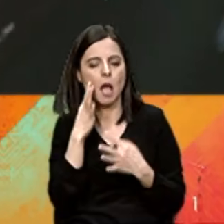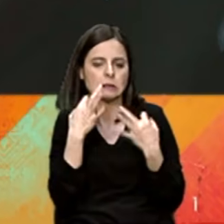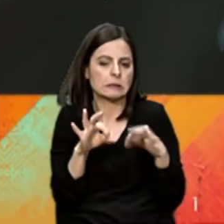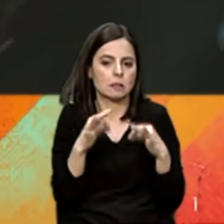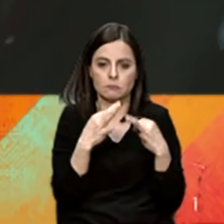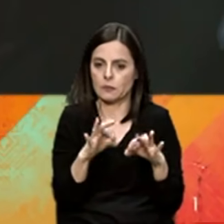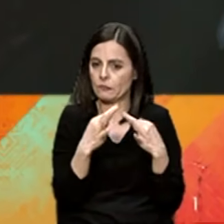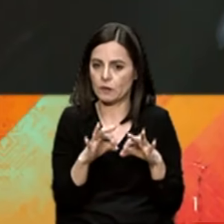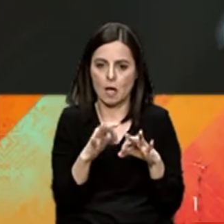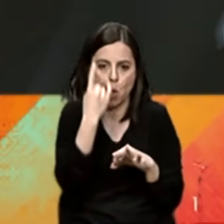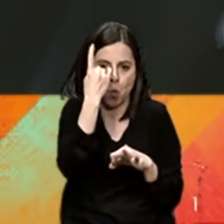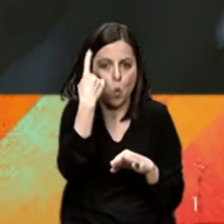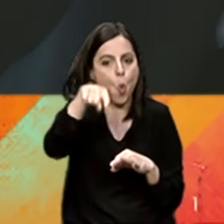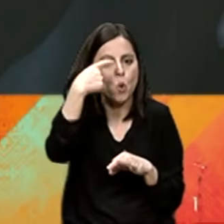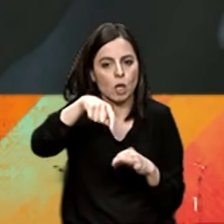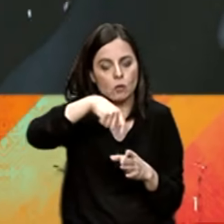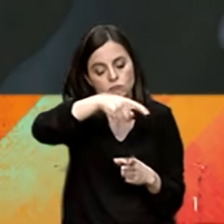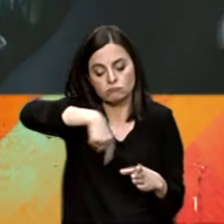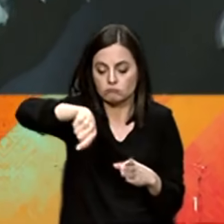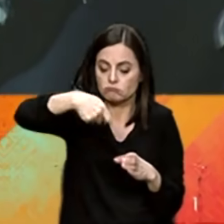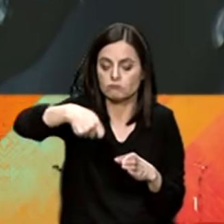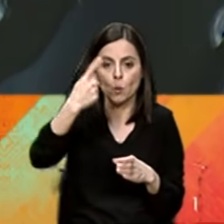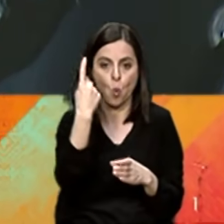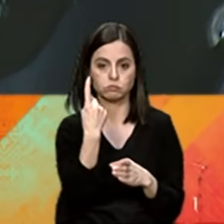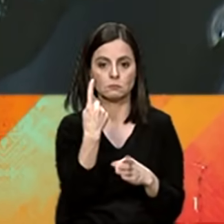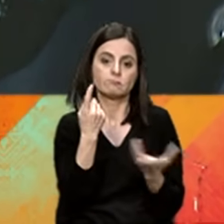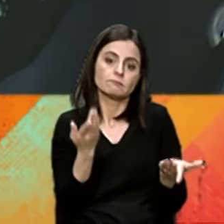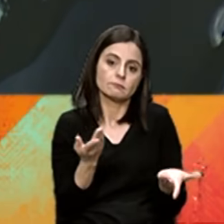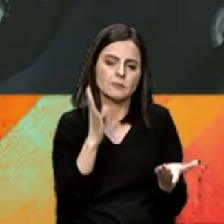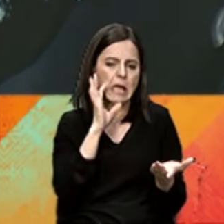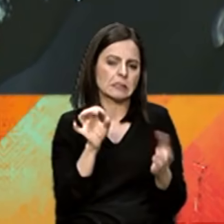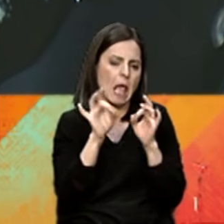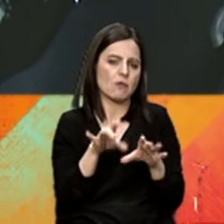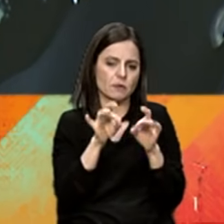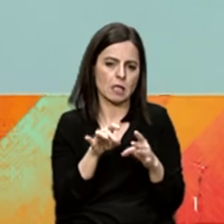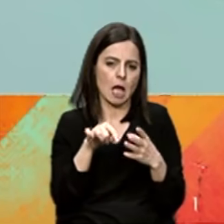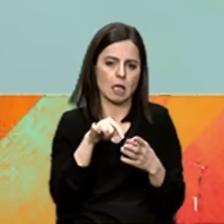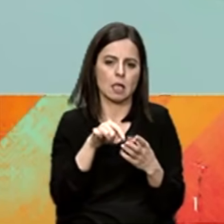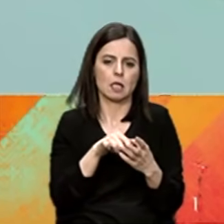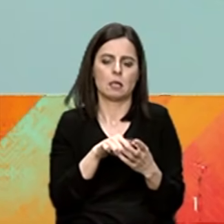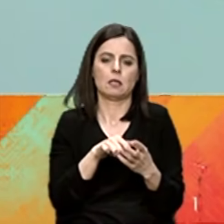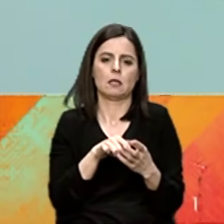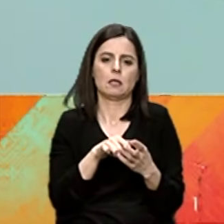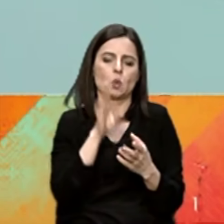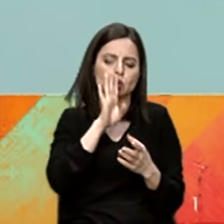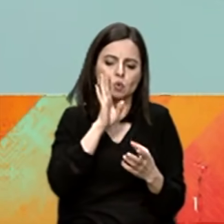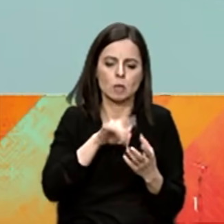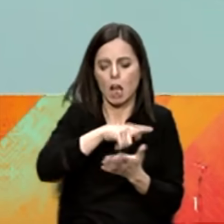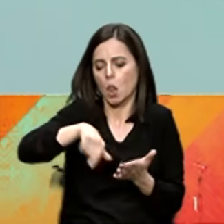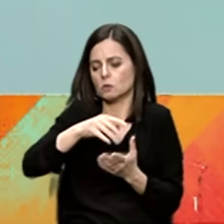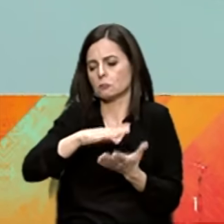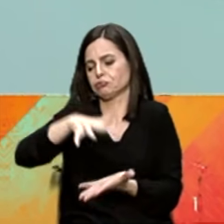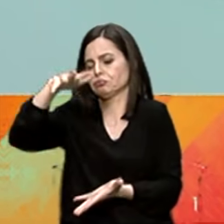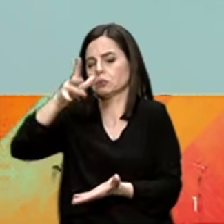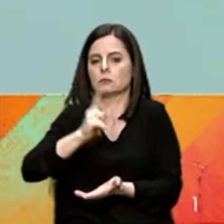num tacho só. E no sentido de não sujarmos muito a louça, que é para não termos muito trabalho em